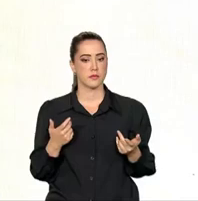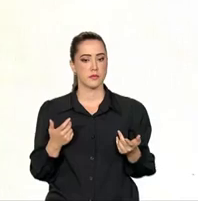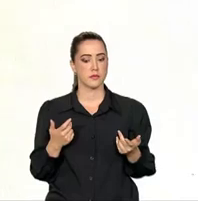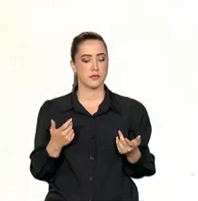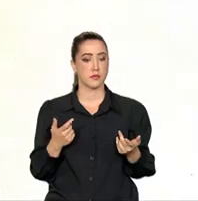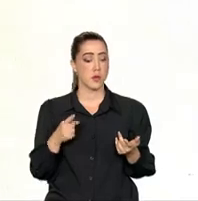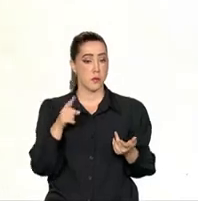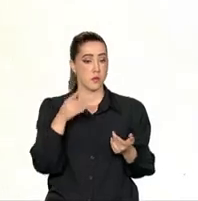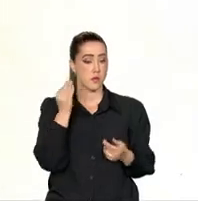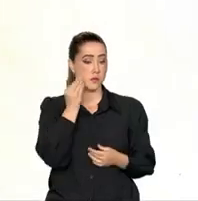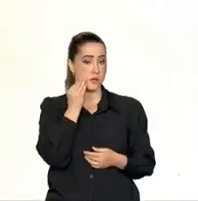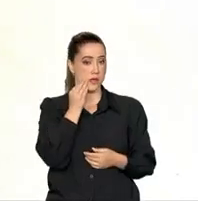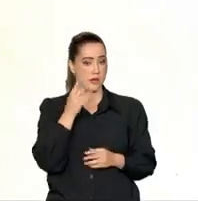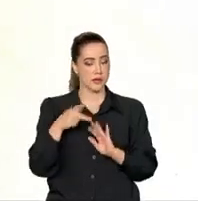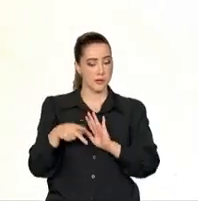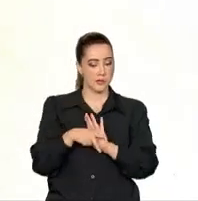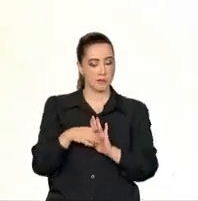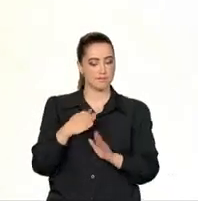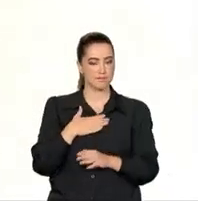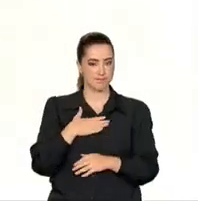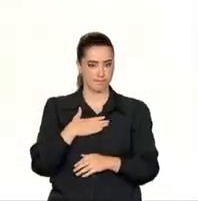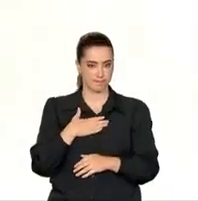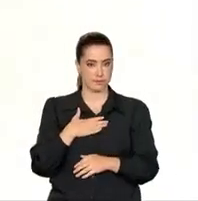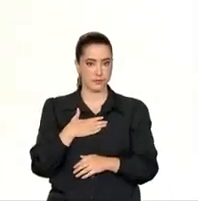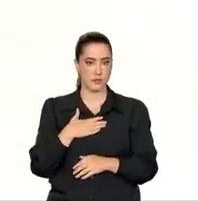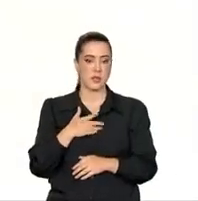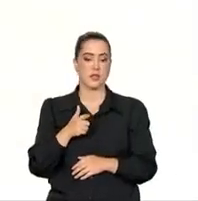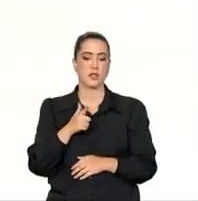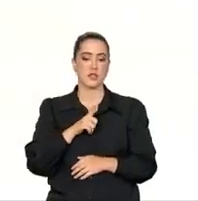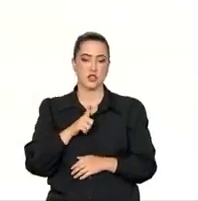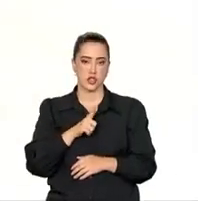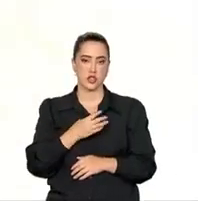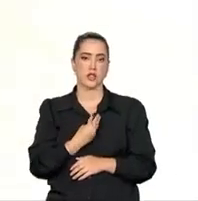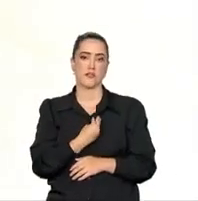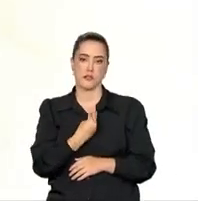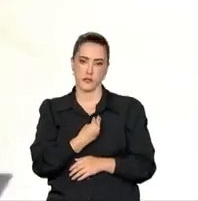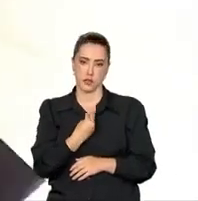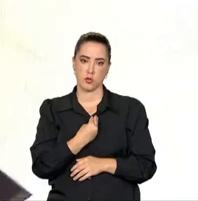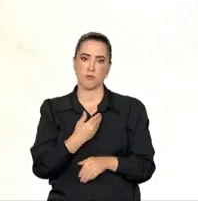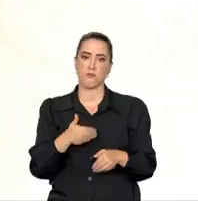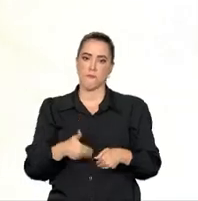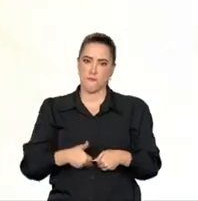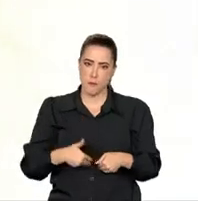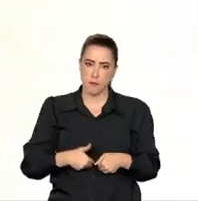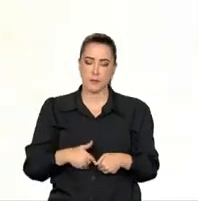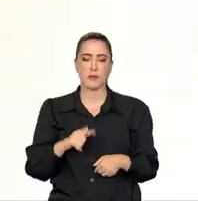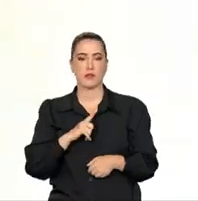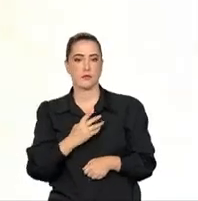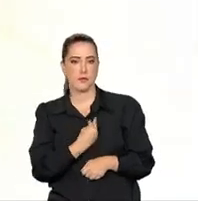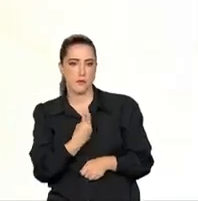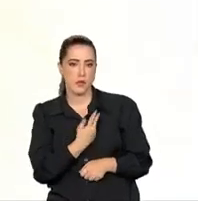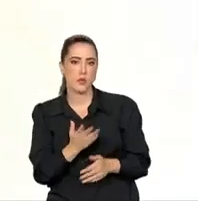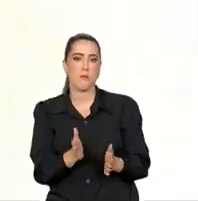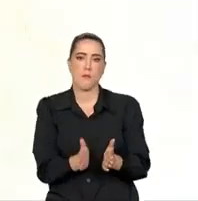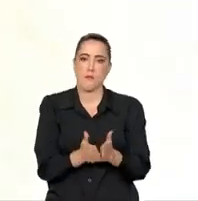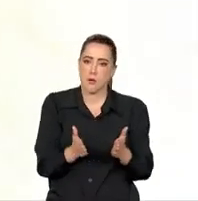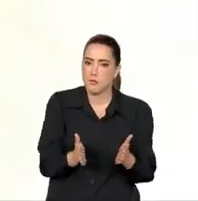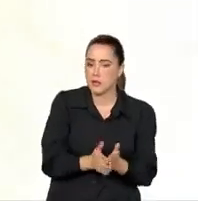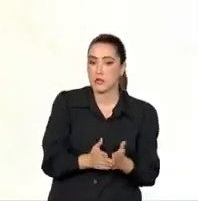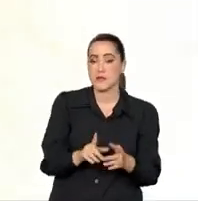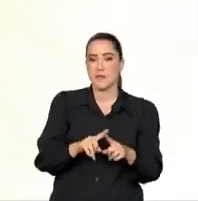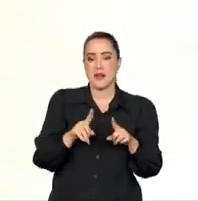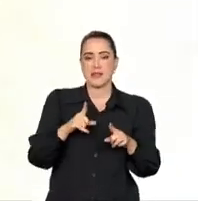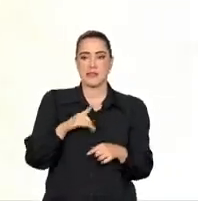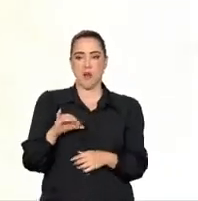por uma experiência própria, né, de ter vivido a fome e a pobreza e ter tido a oportunidade